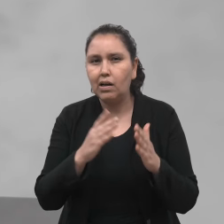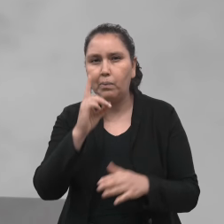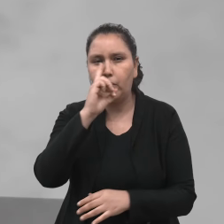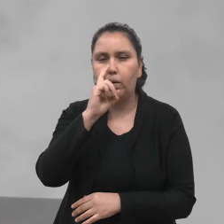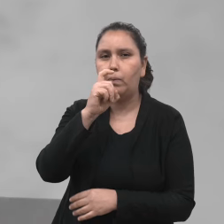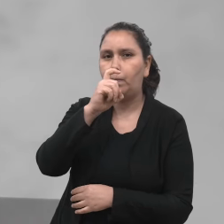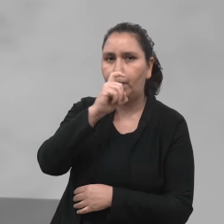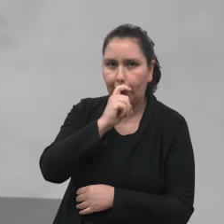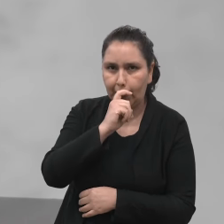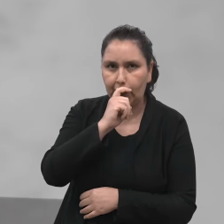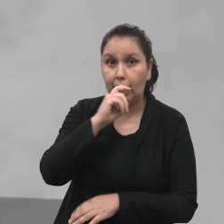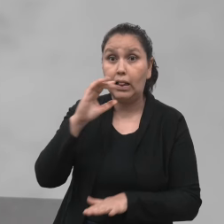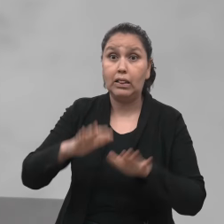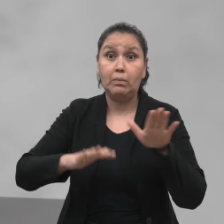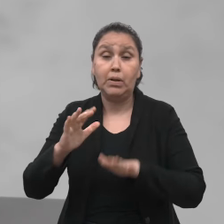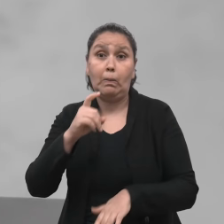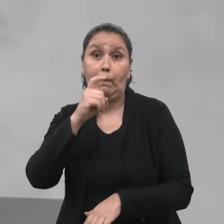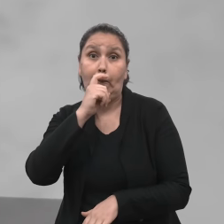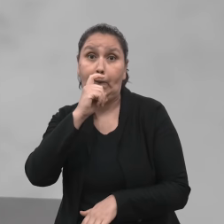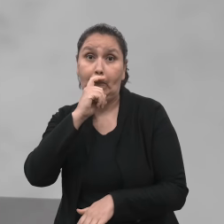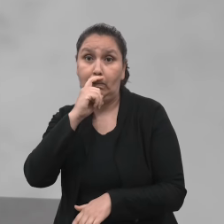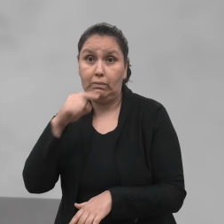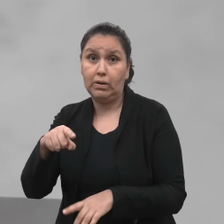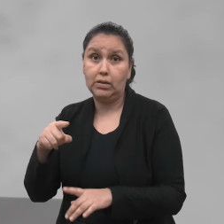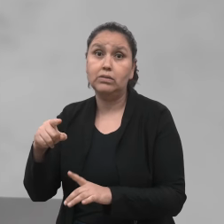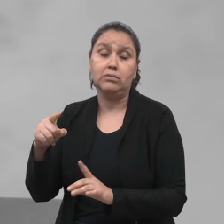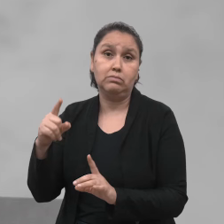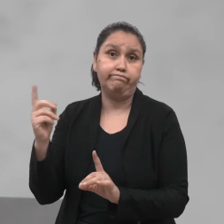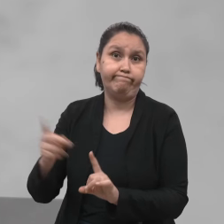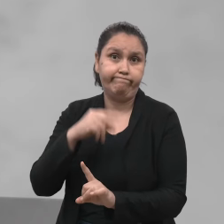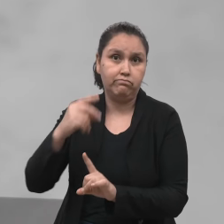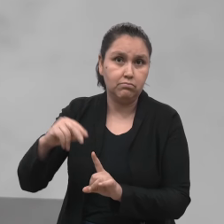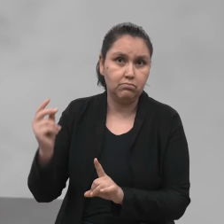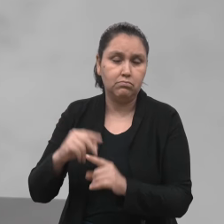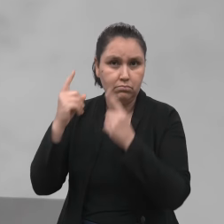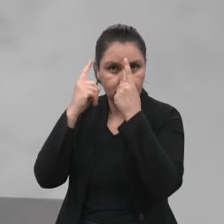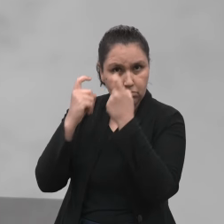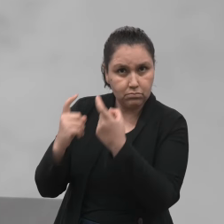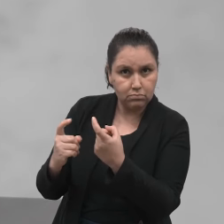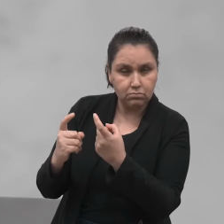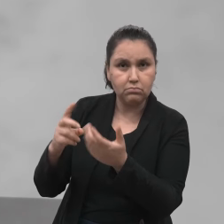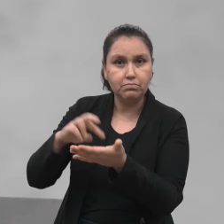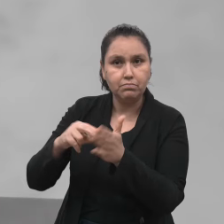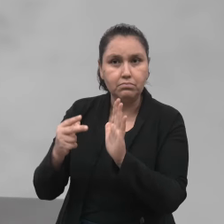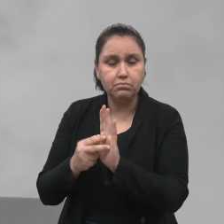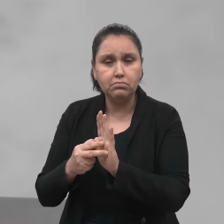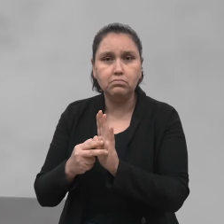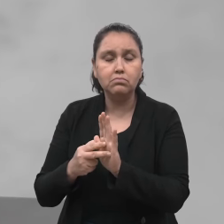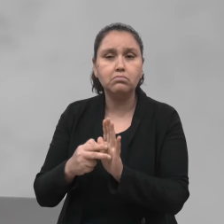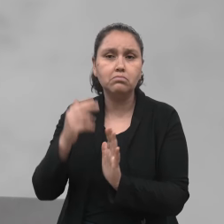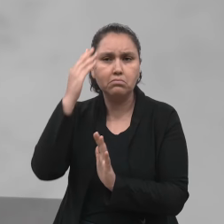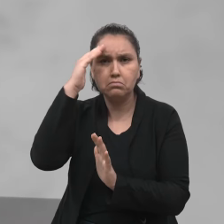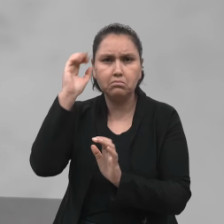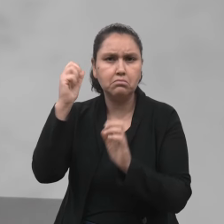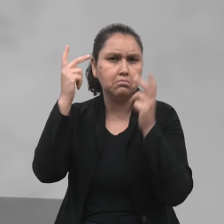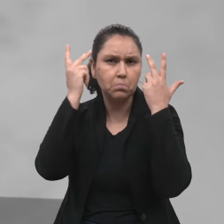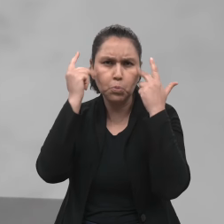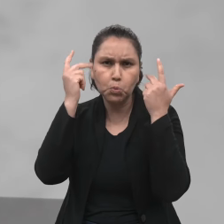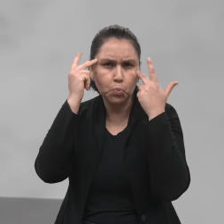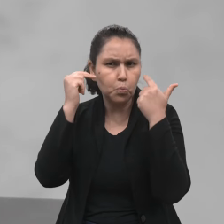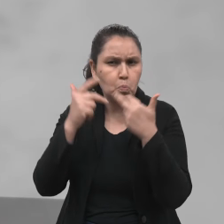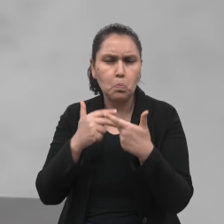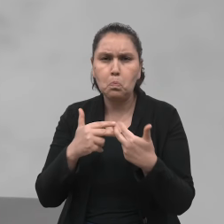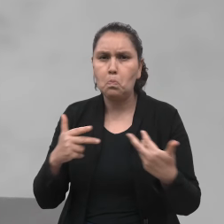pai e mãe. Então, muitas vezes, o agressor ele já estava dentro de casa, né? Então, essas marcas vão sendo internalizadas e é o que a gente entende que é o mundo. O